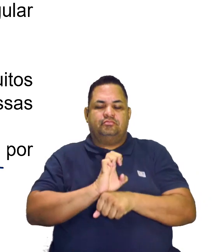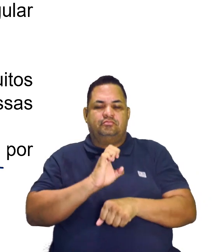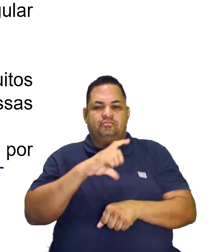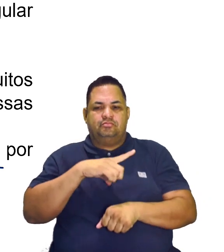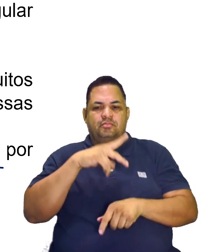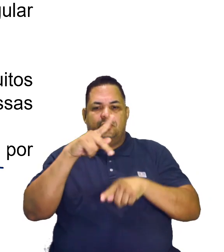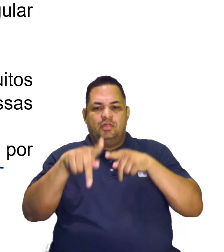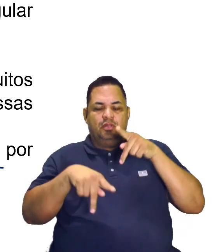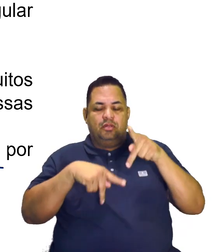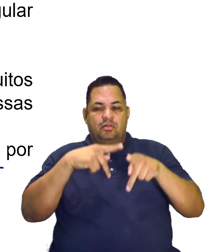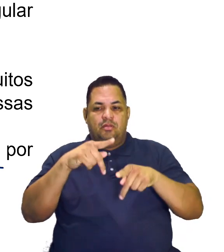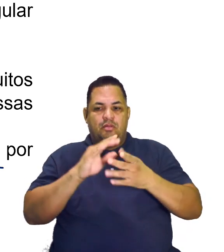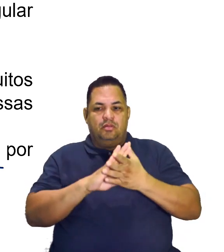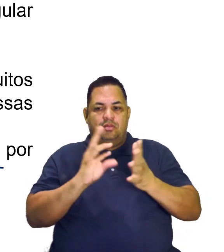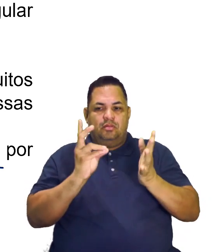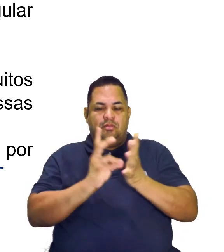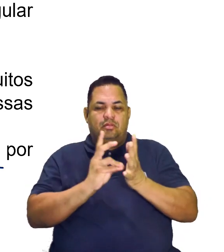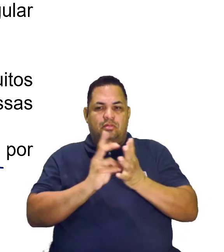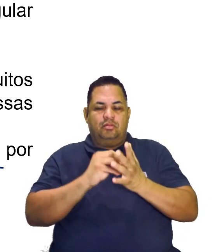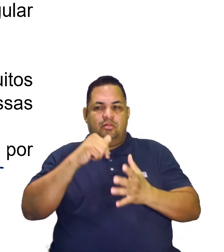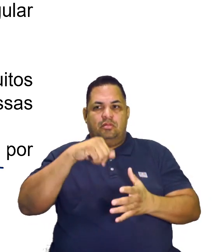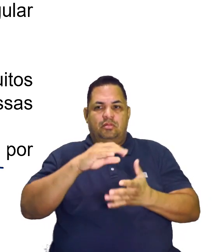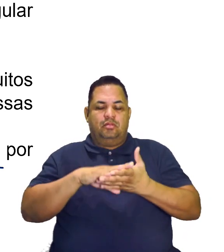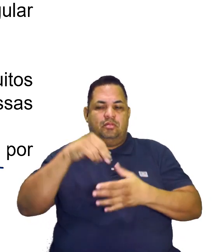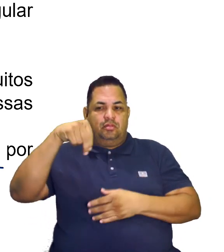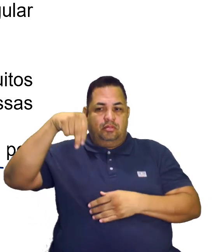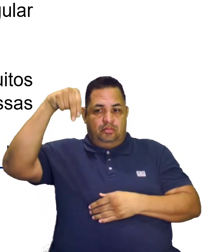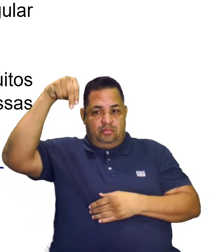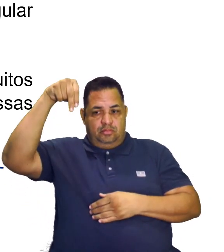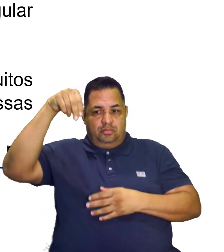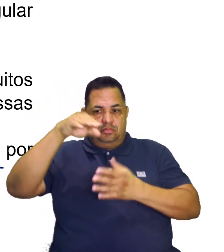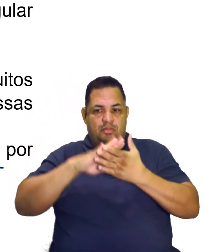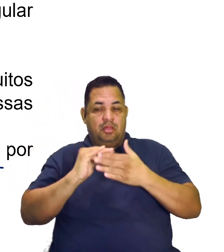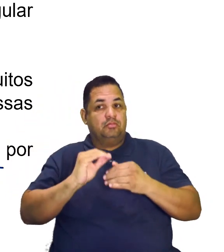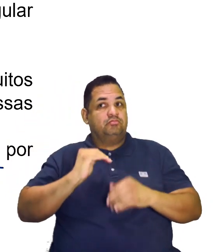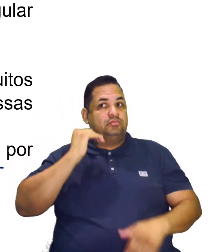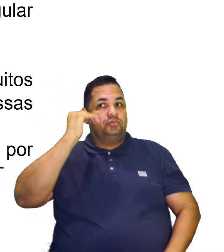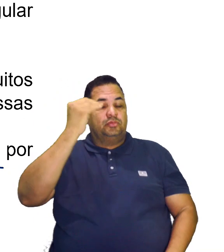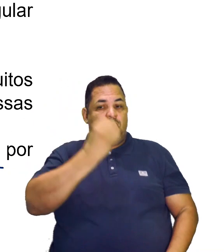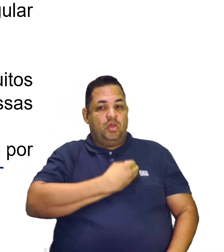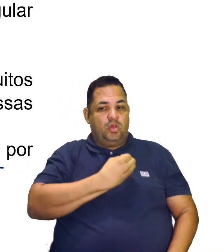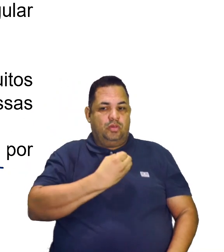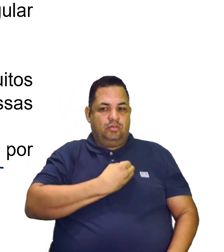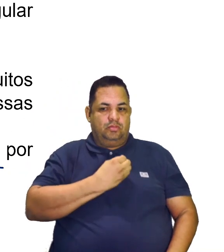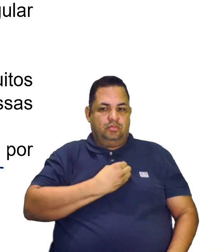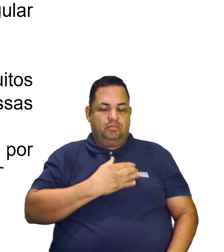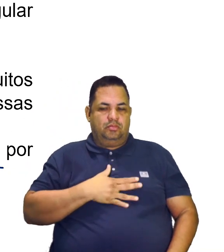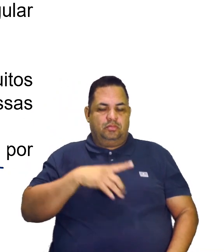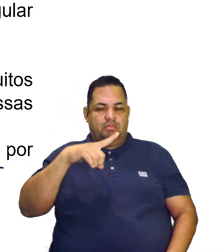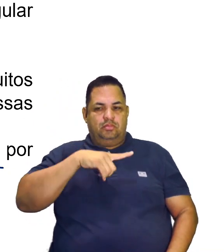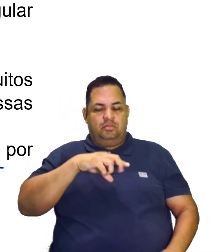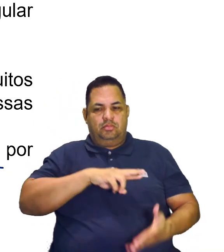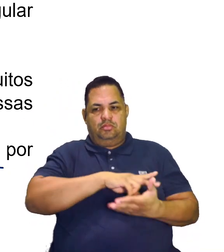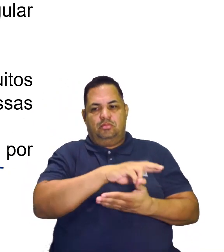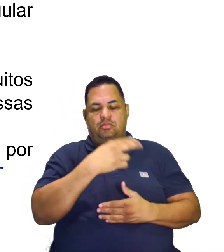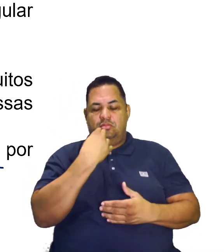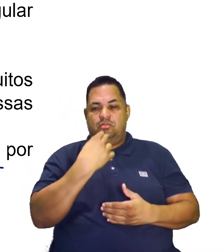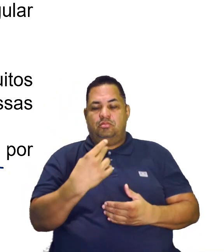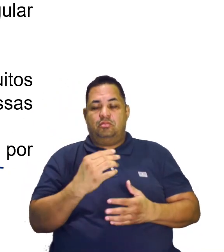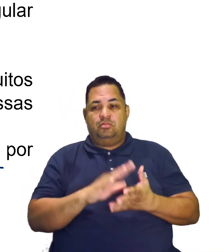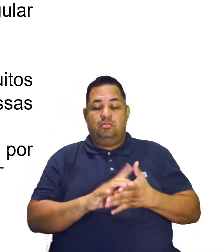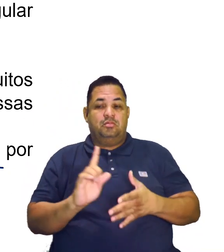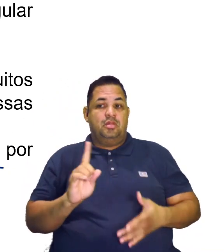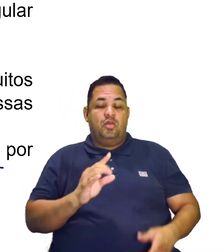povos indígenas, outros, aqui como na região norte, tem um número bem maior. São povos com uma diversidade de línguas que nós